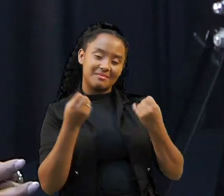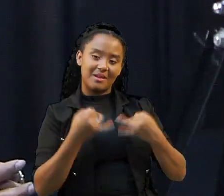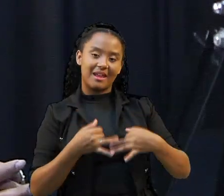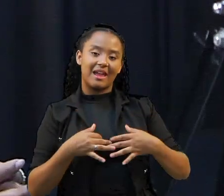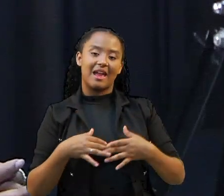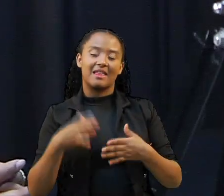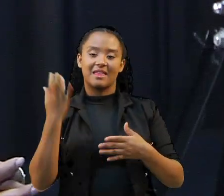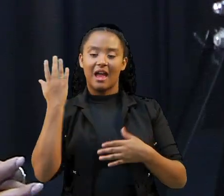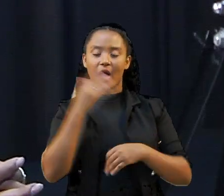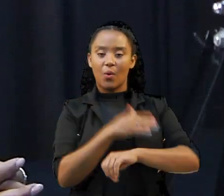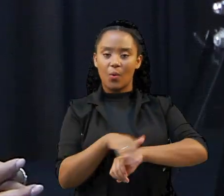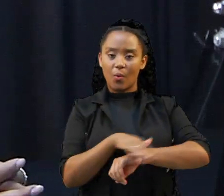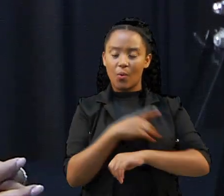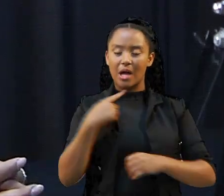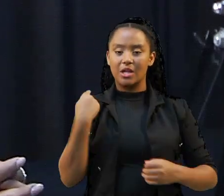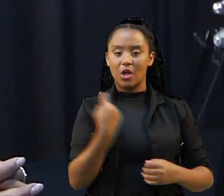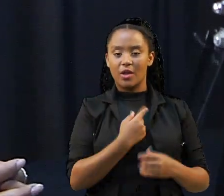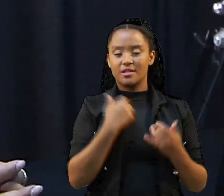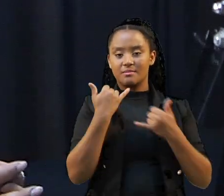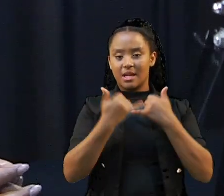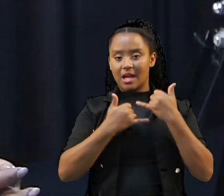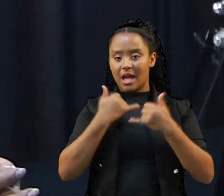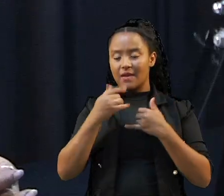brincadeiras, assim, bem